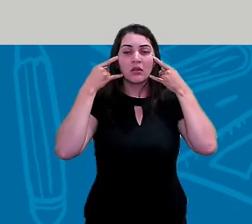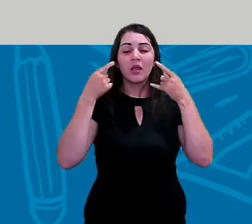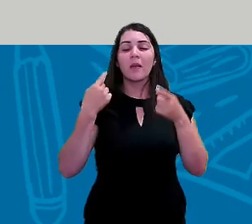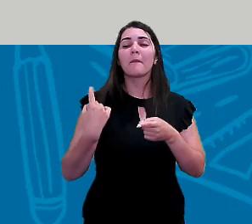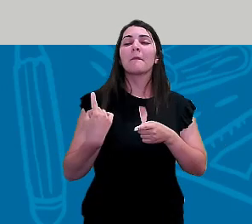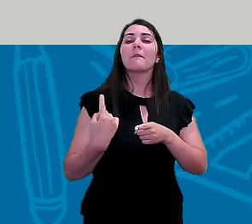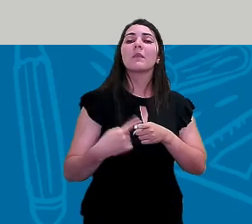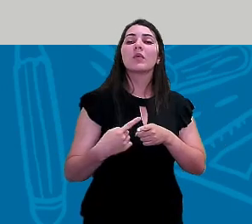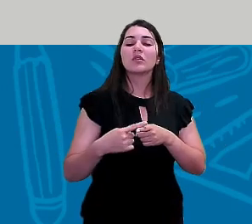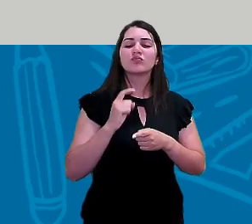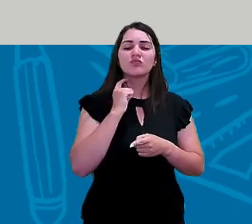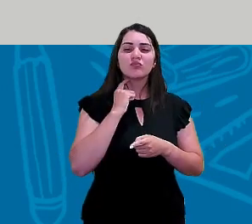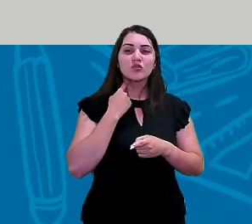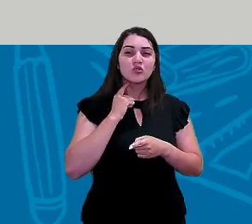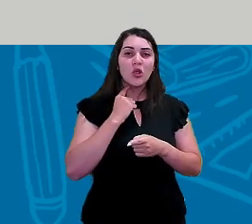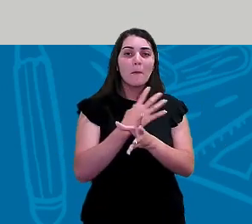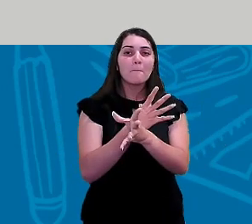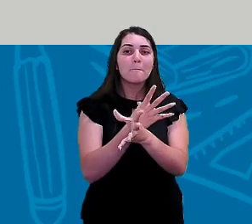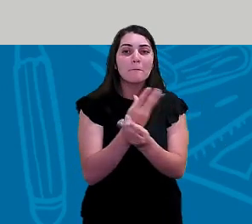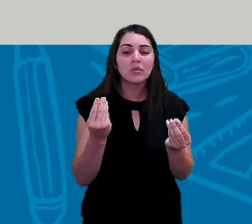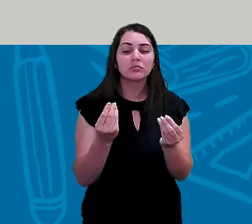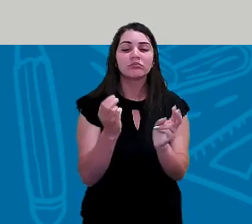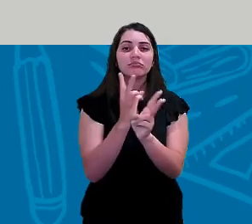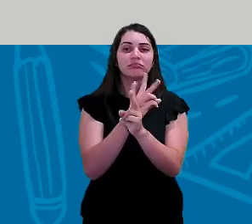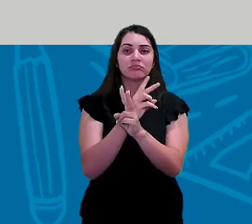poluindo demais o ar.